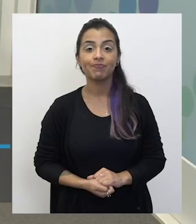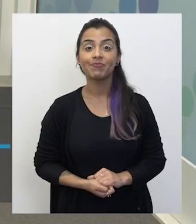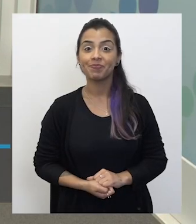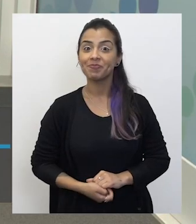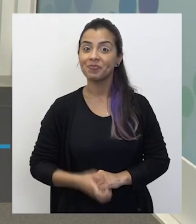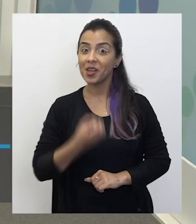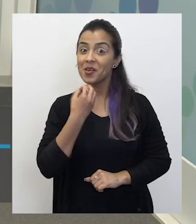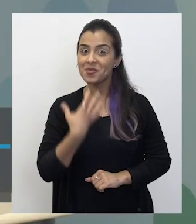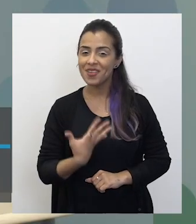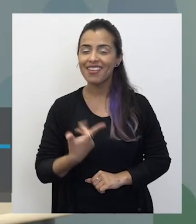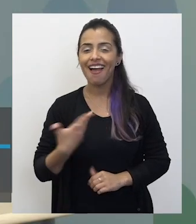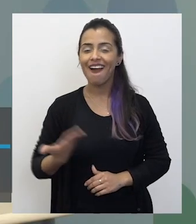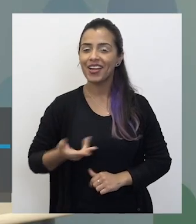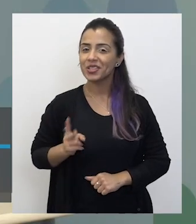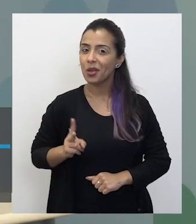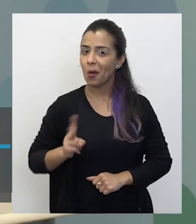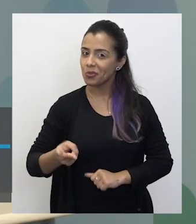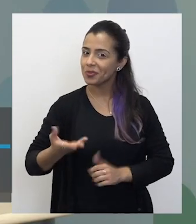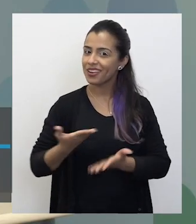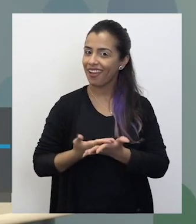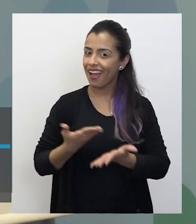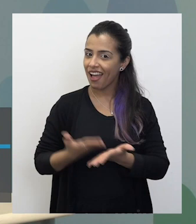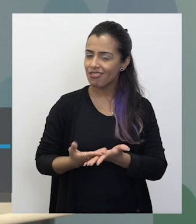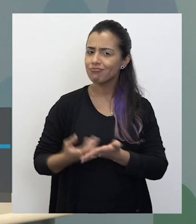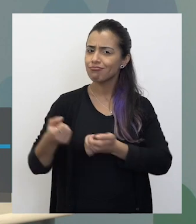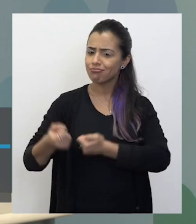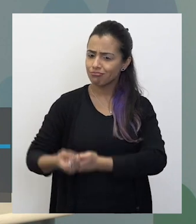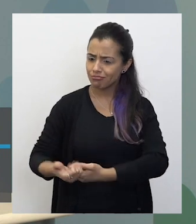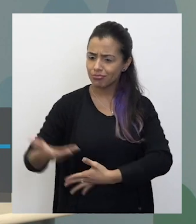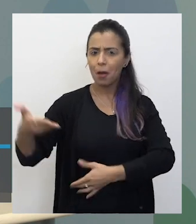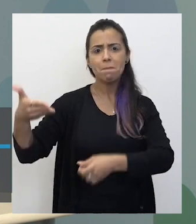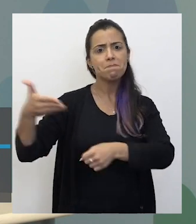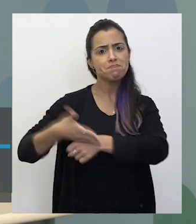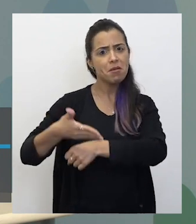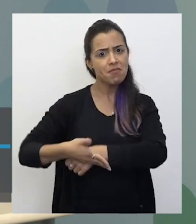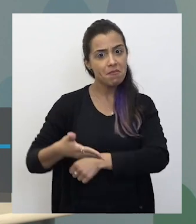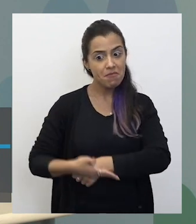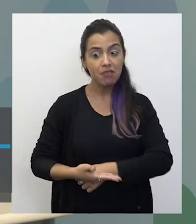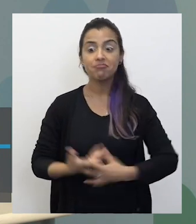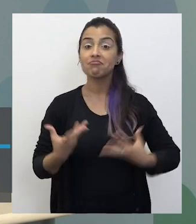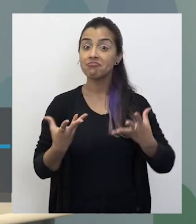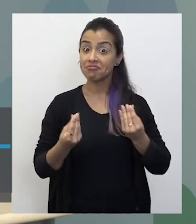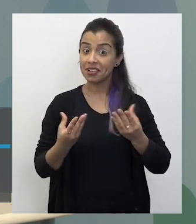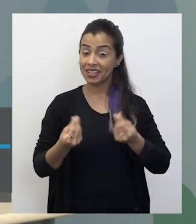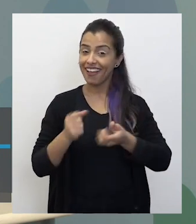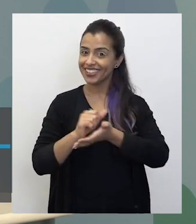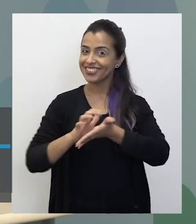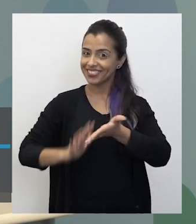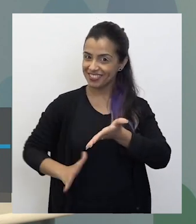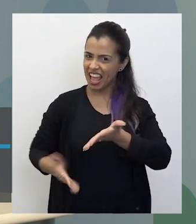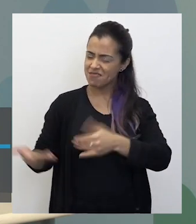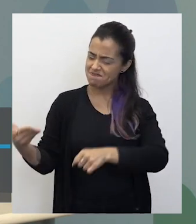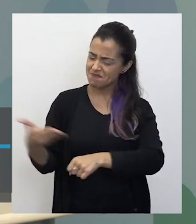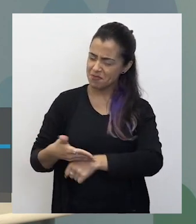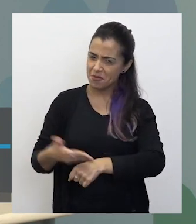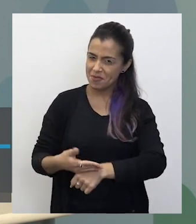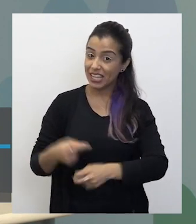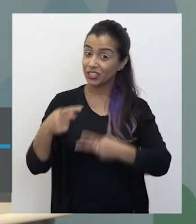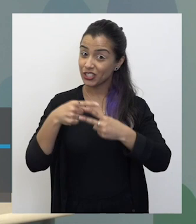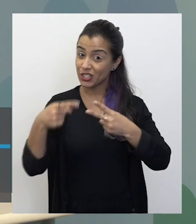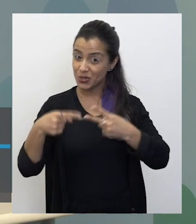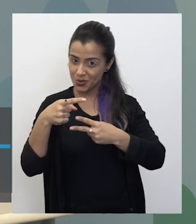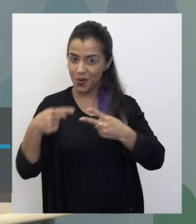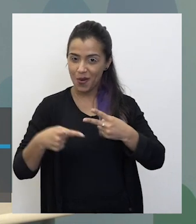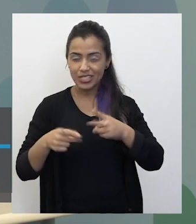Muito bem, dando continuidade então, professora, grande número de alunos participando dessa atividade, né? Dessas duas questões